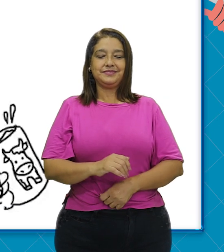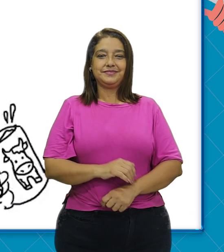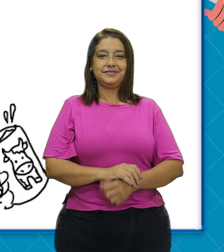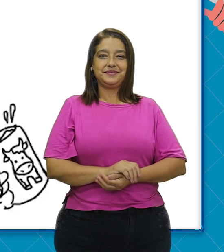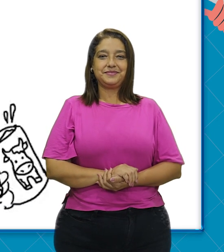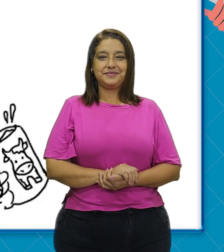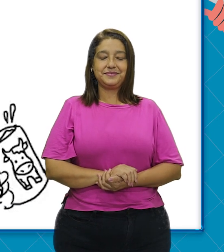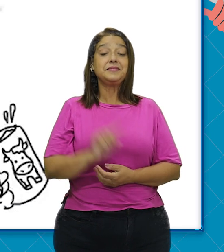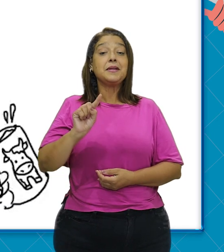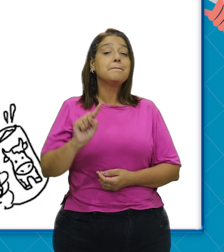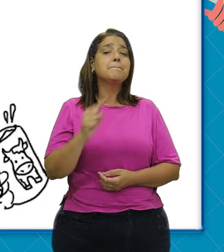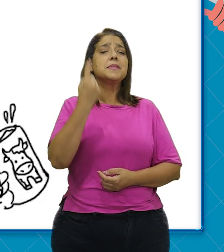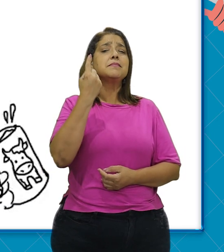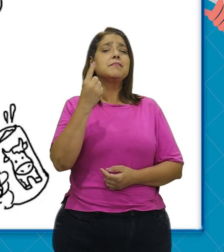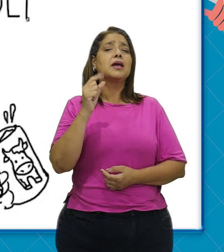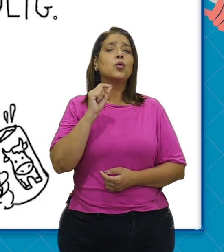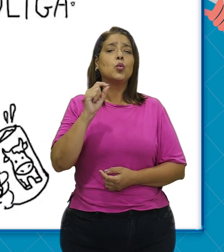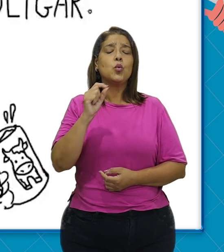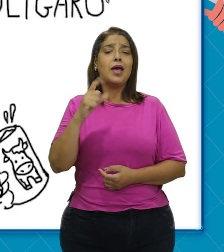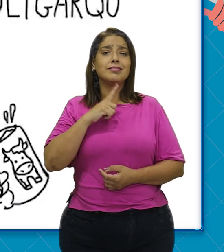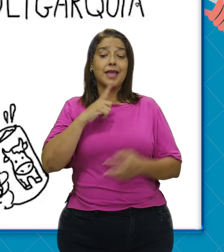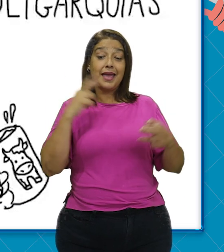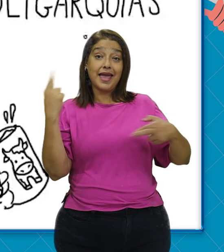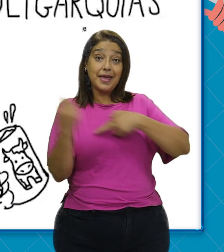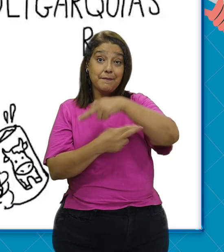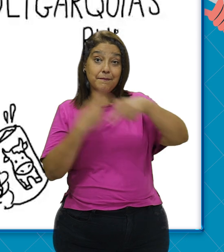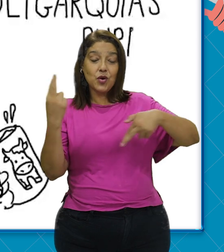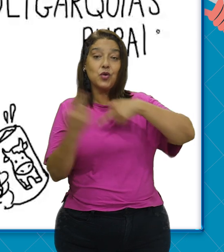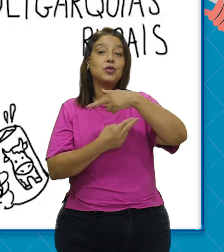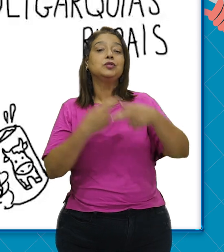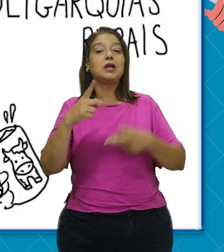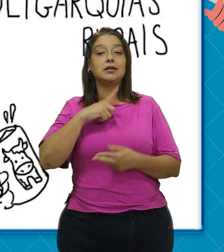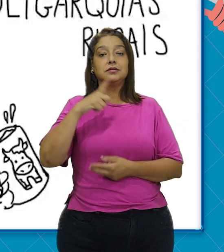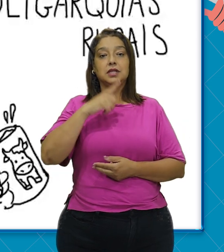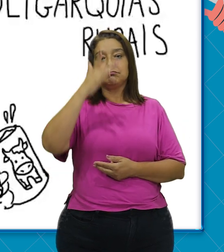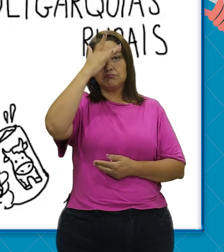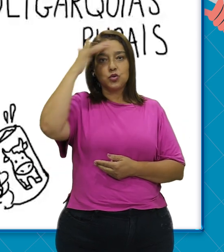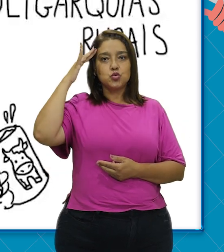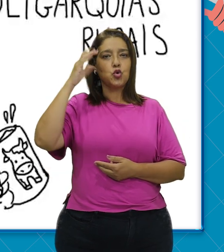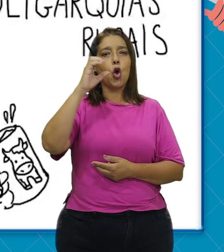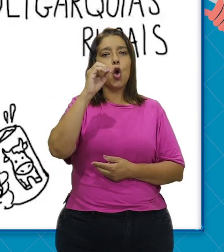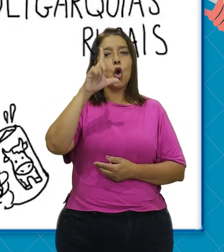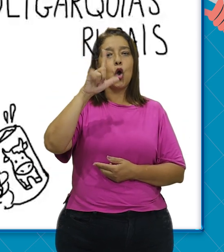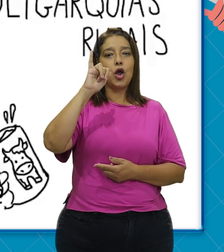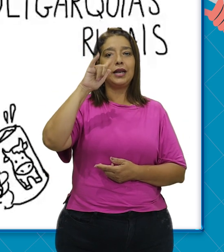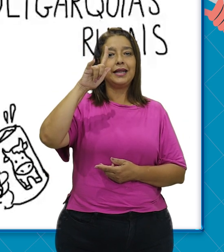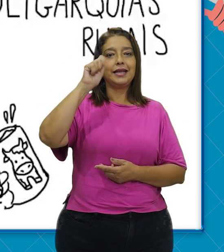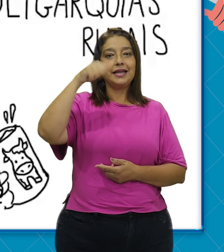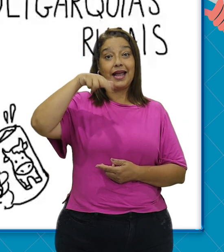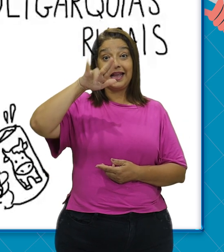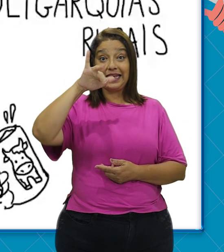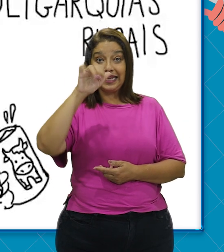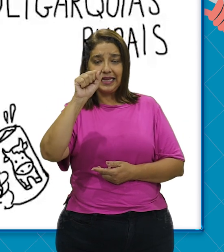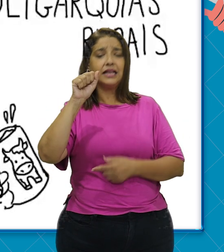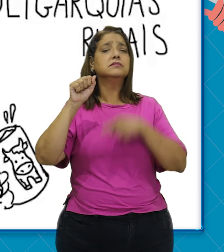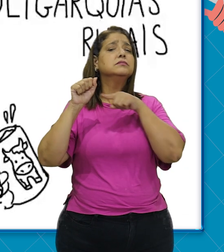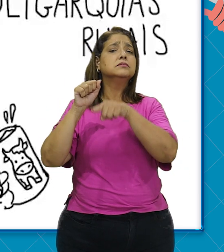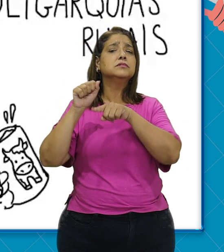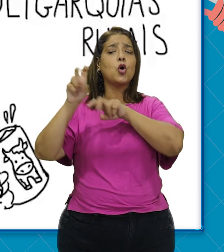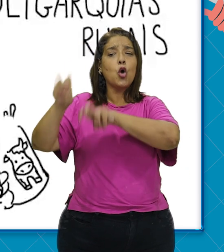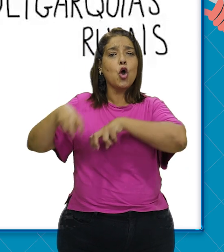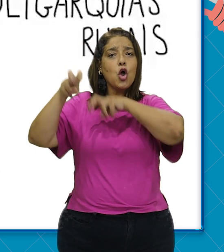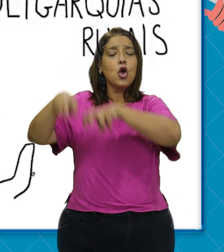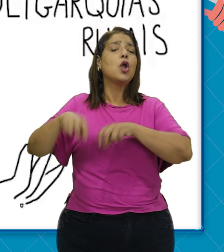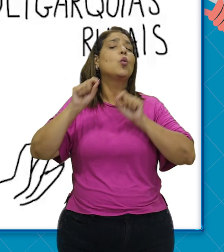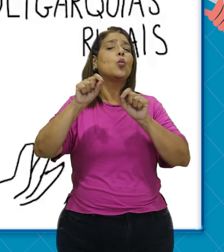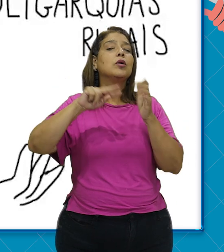A Primeira República foi um período dominado pelas oligarquias rurais. Mas, afinal, o que isso significa? Oligarquia é